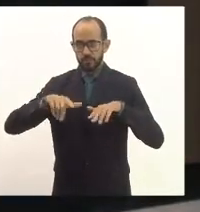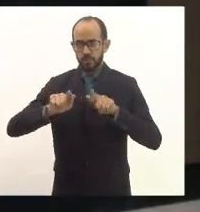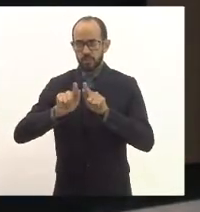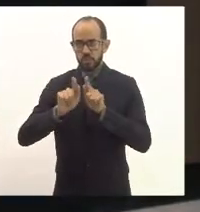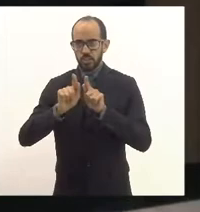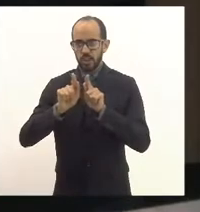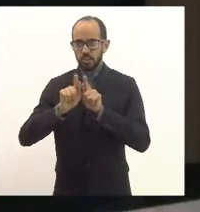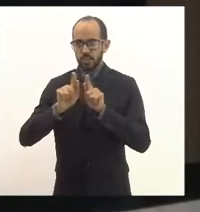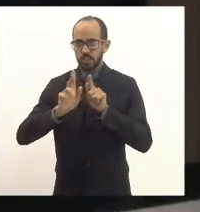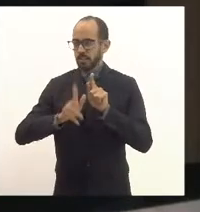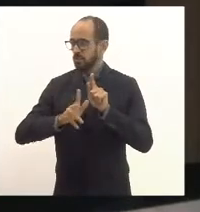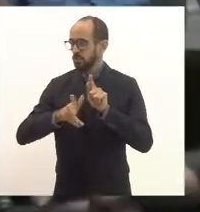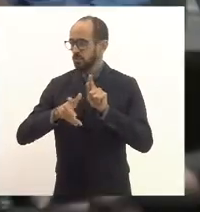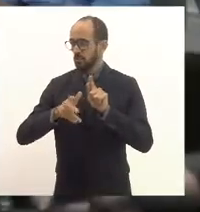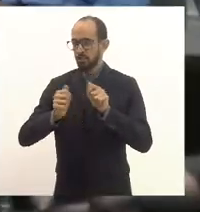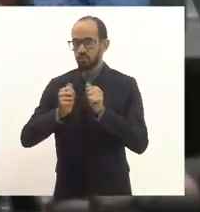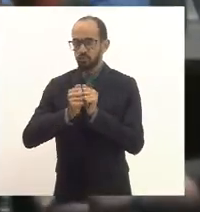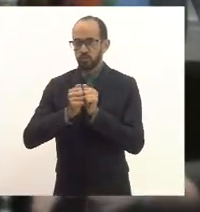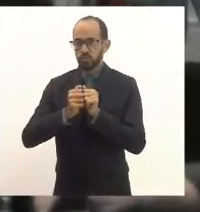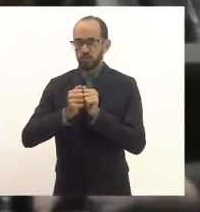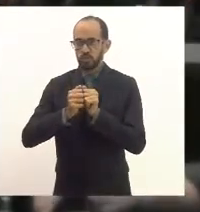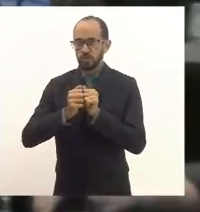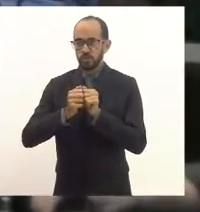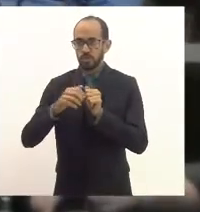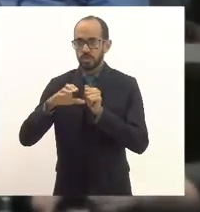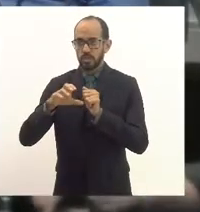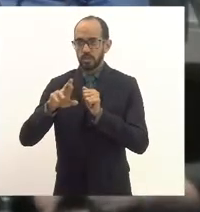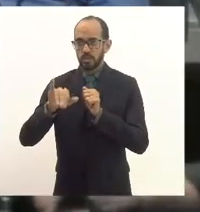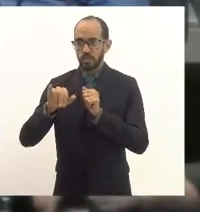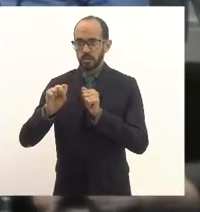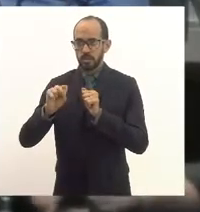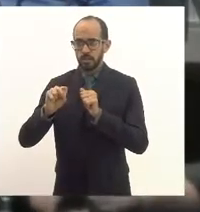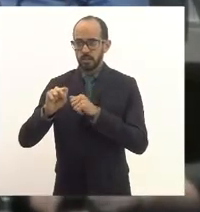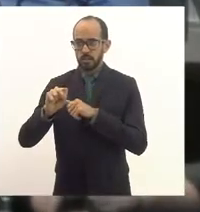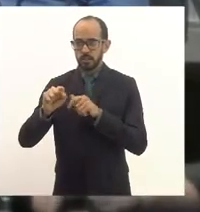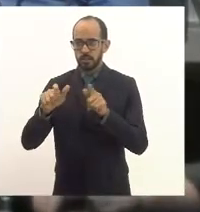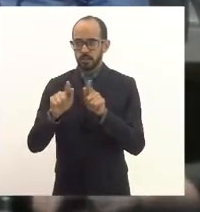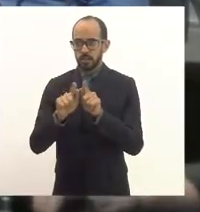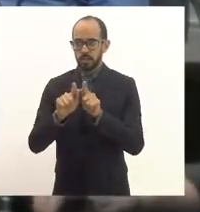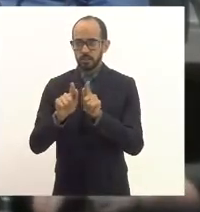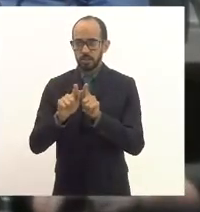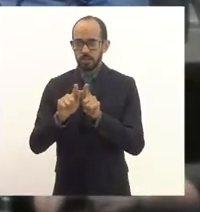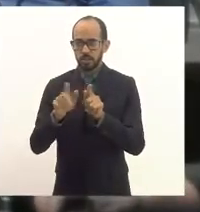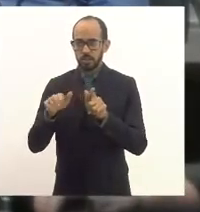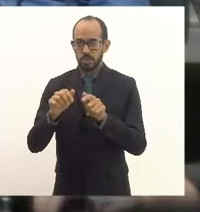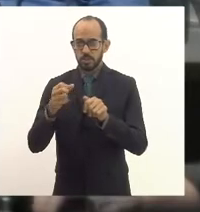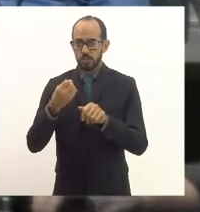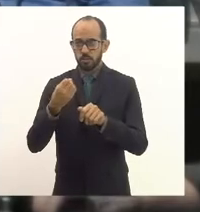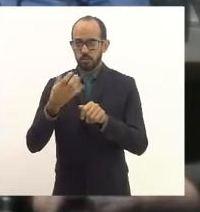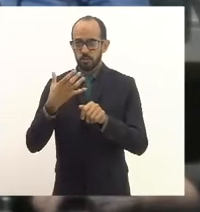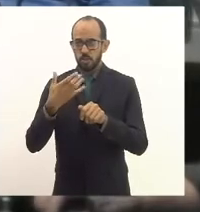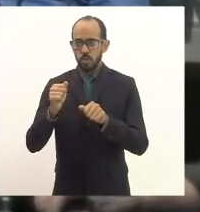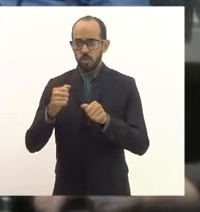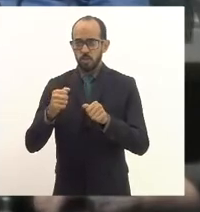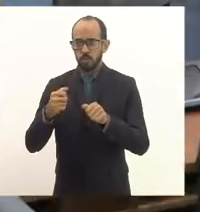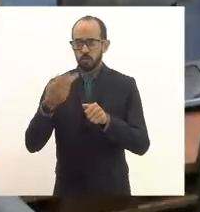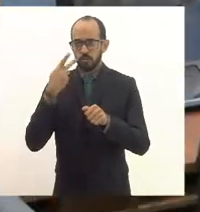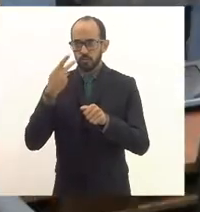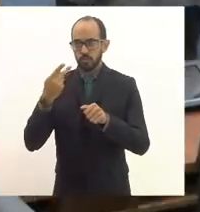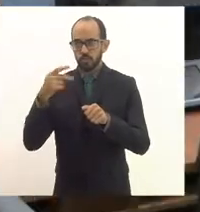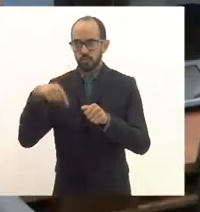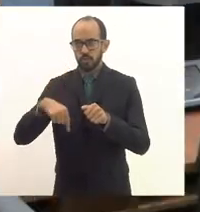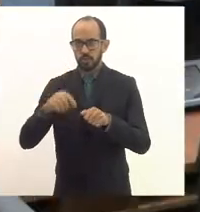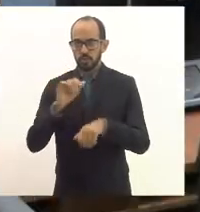sempre juntas, sejam bem-vindas. É sempre muito bom ter aqui os vereadores e as vereadoras nos visitando.